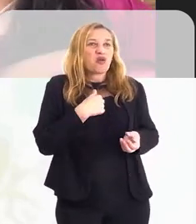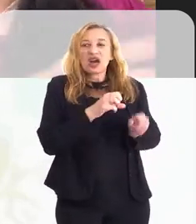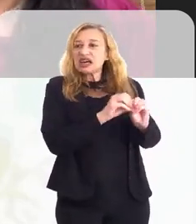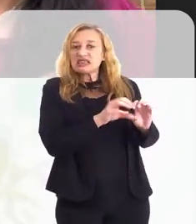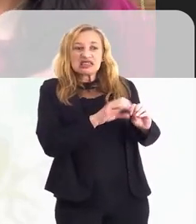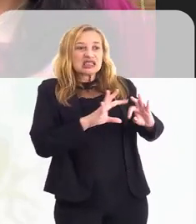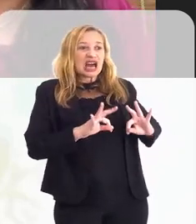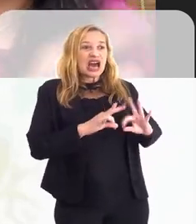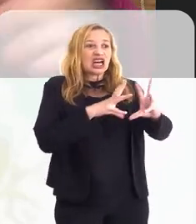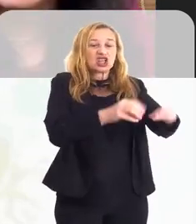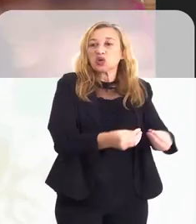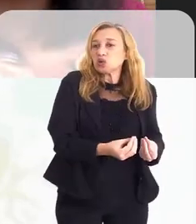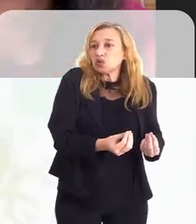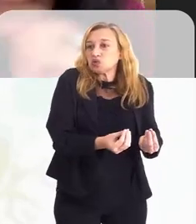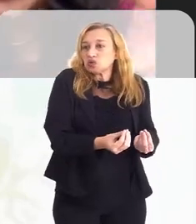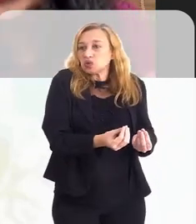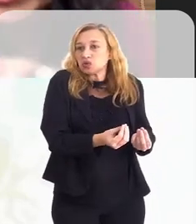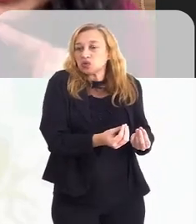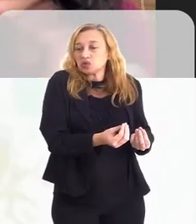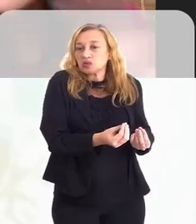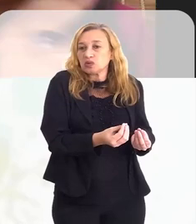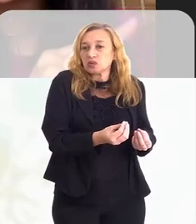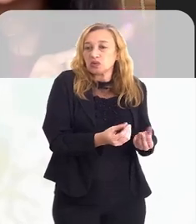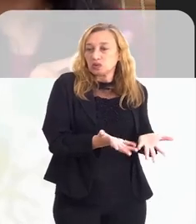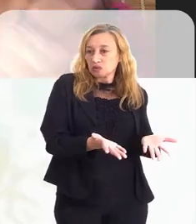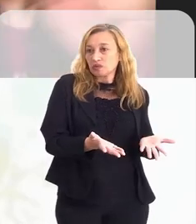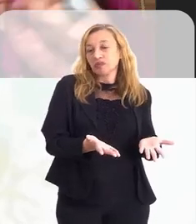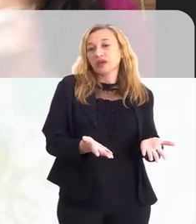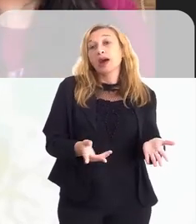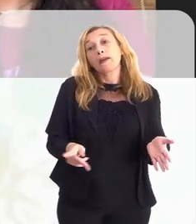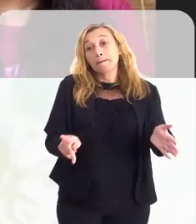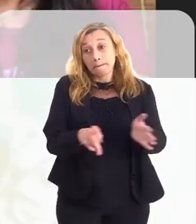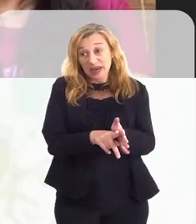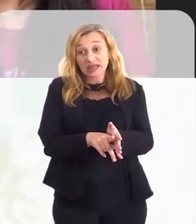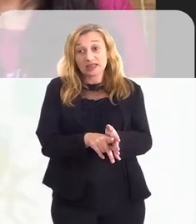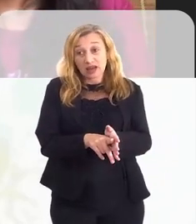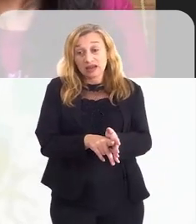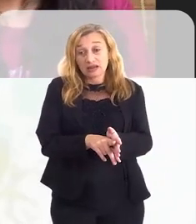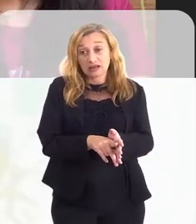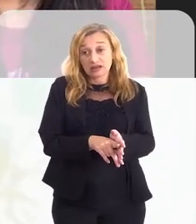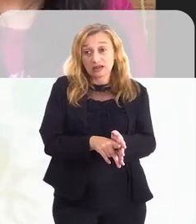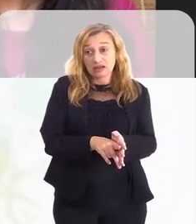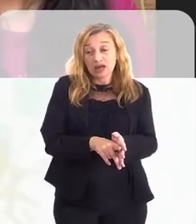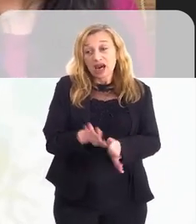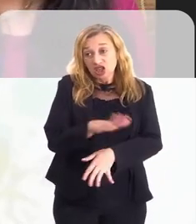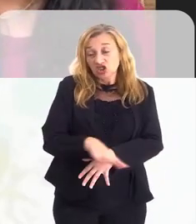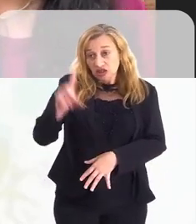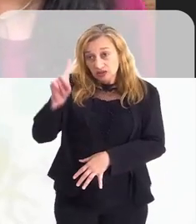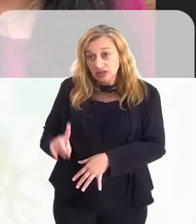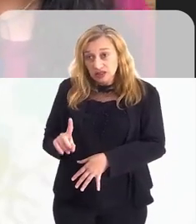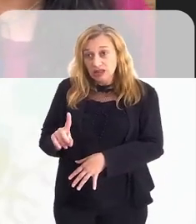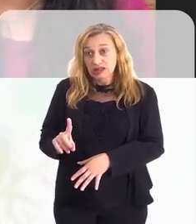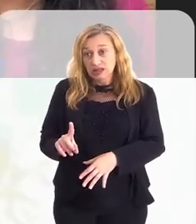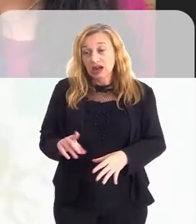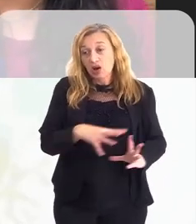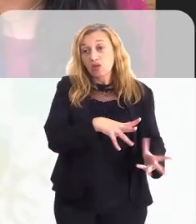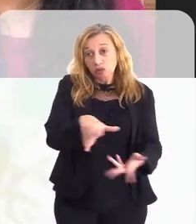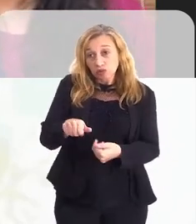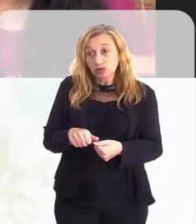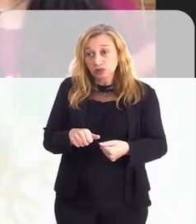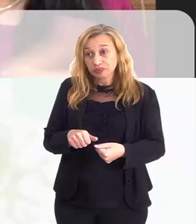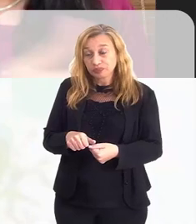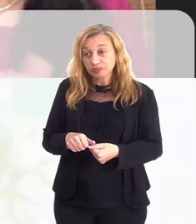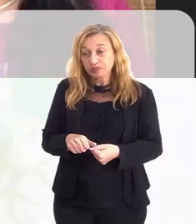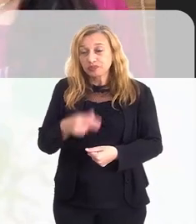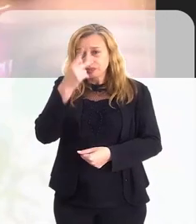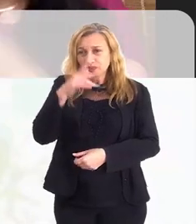quer dizer, que não faz parte do todo mundo, né? Faz parte do todo mundo. Então, essa coisa de, ah, a gente não consegue alfabetizar todo mundo,